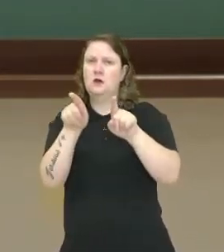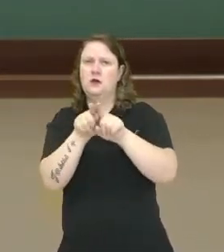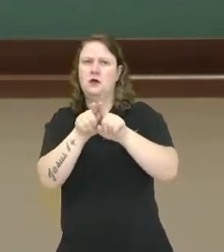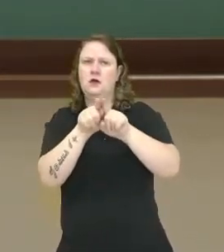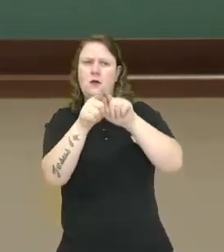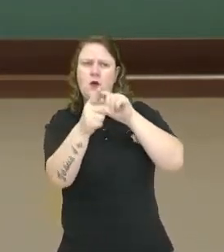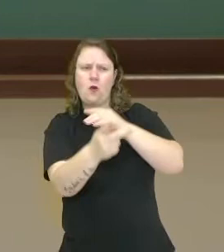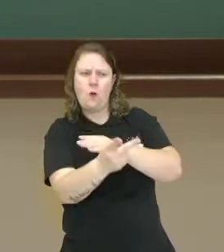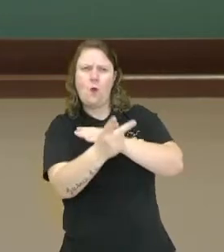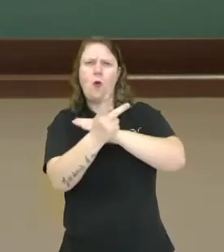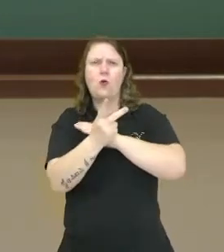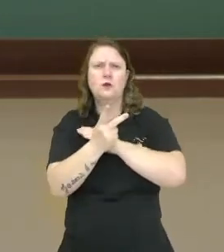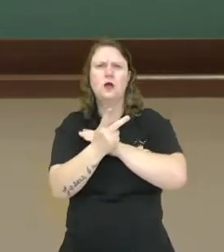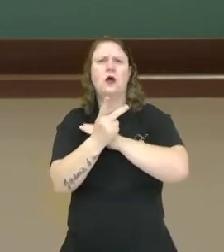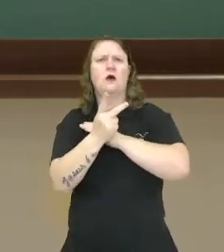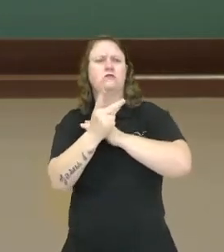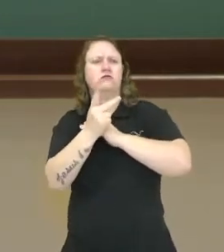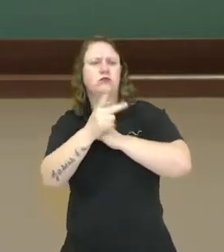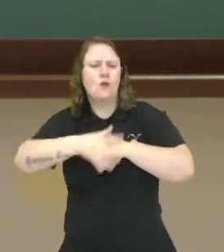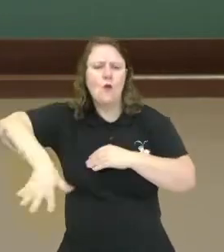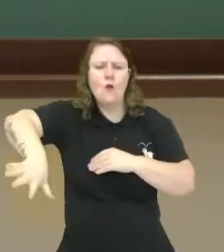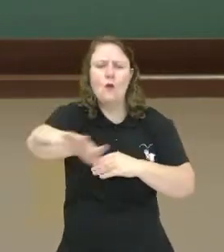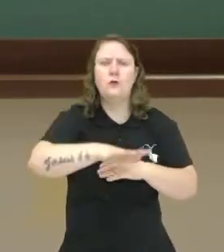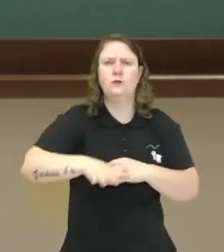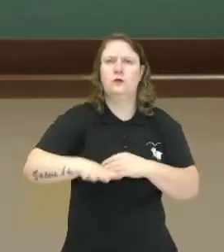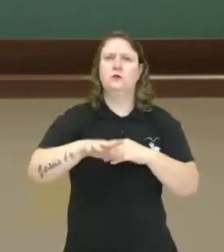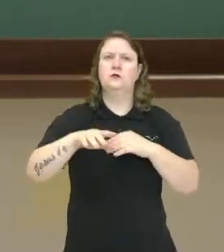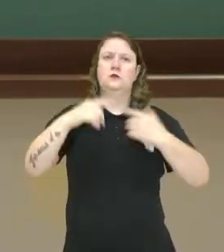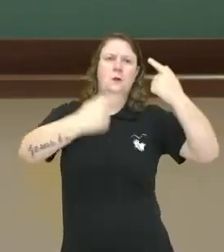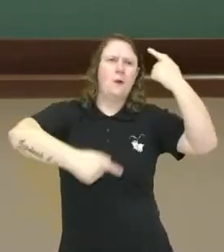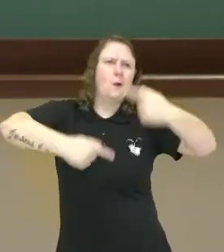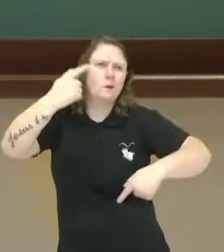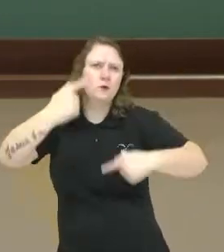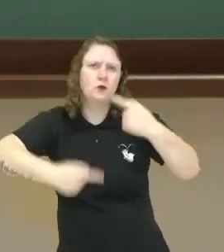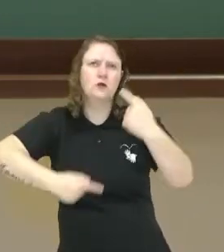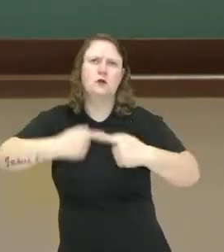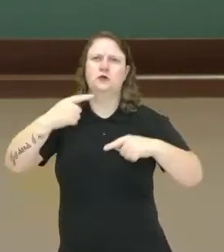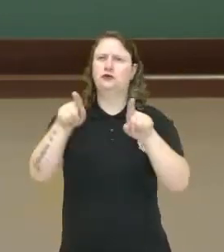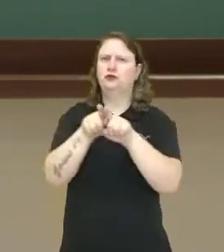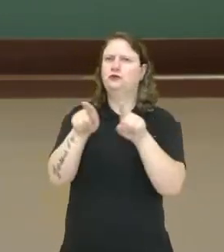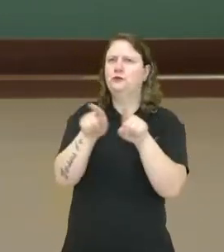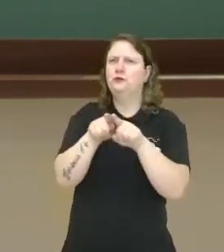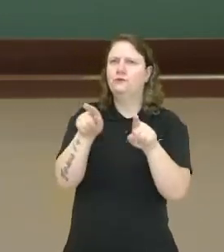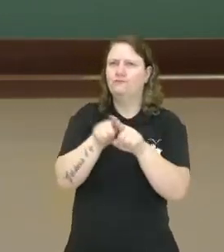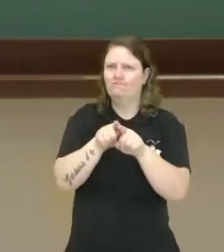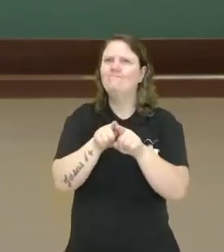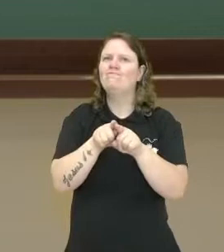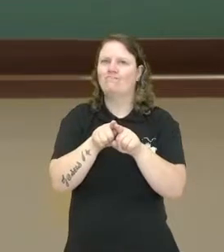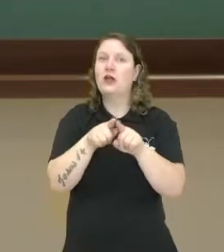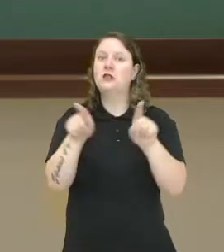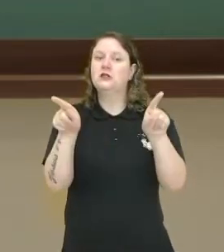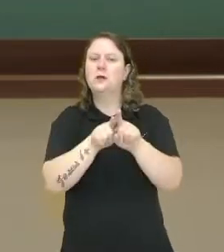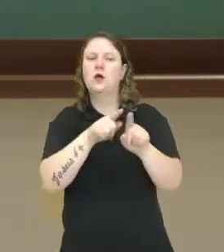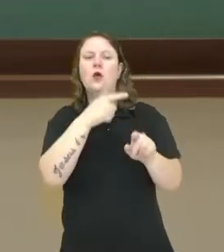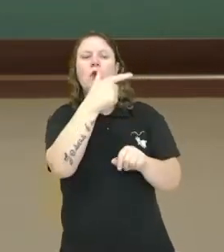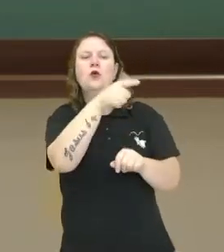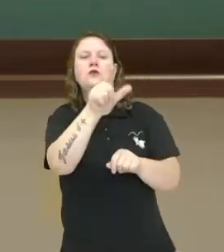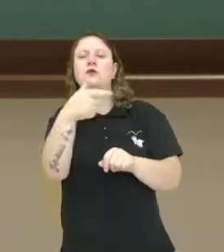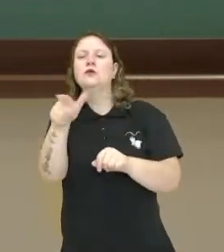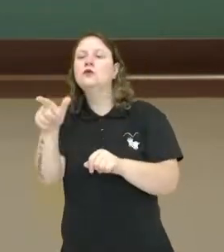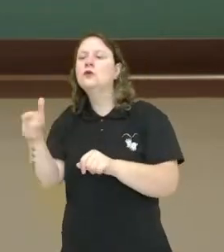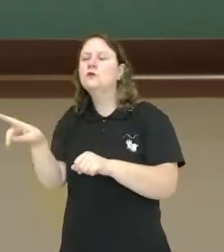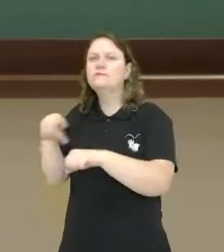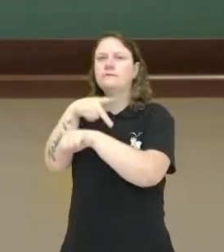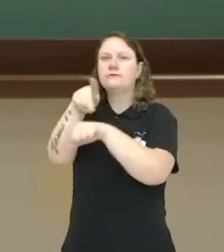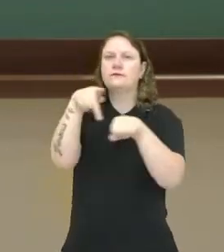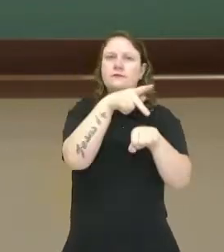relação à sua geopolítica, que a levaram a receber essa denominação, assim como outros países do mundo, de